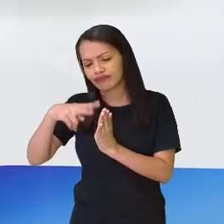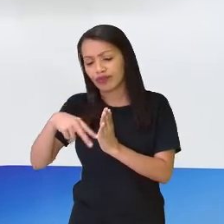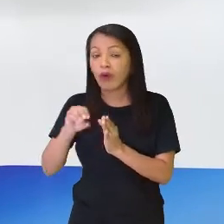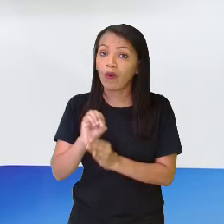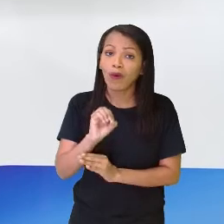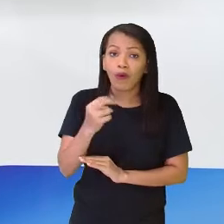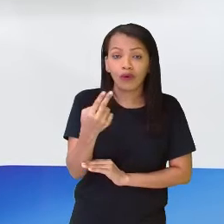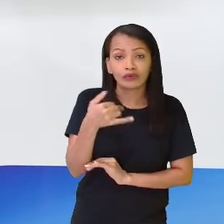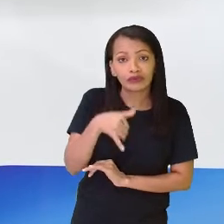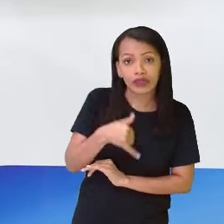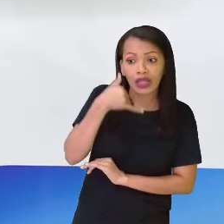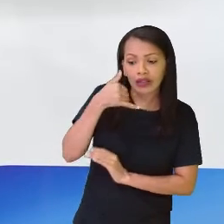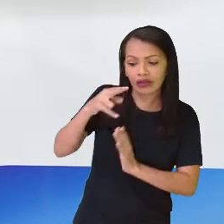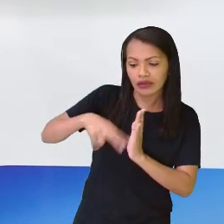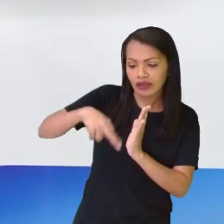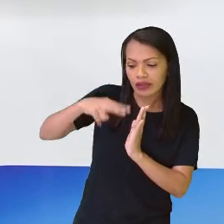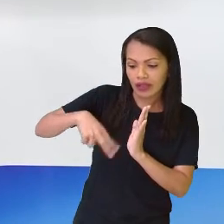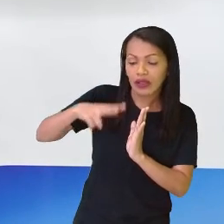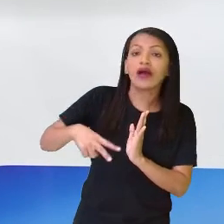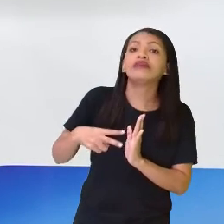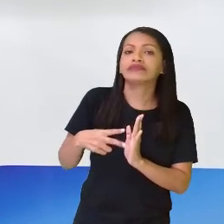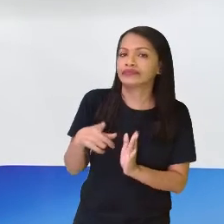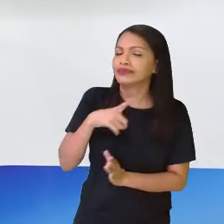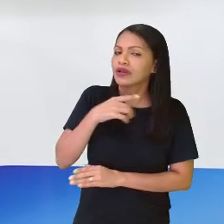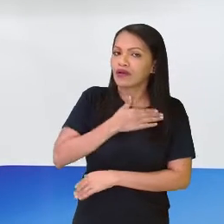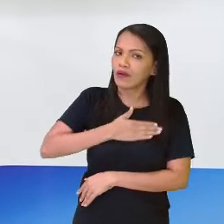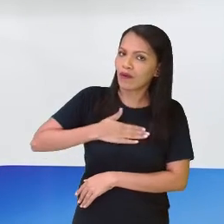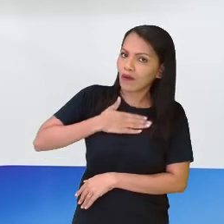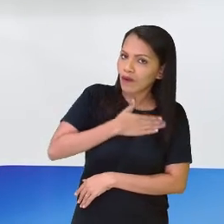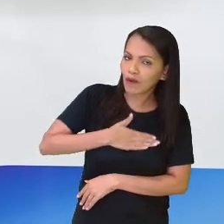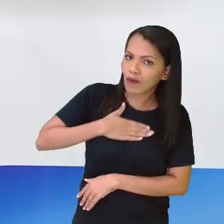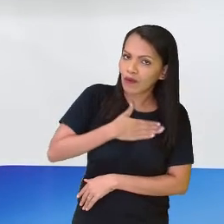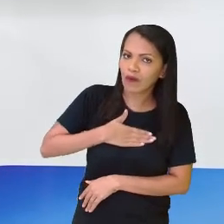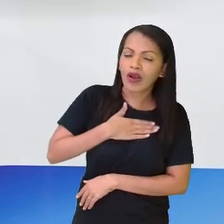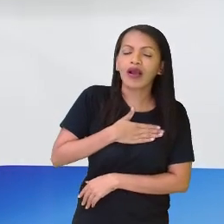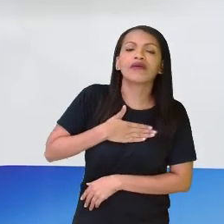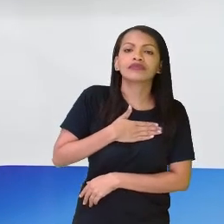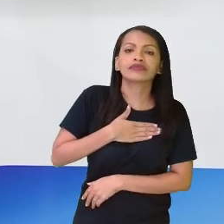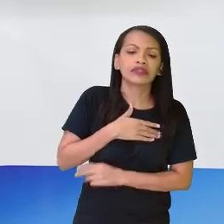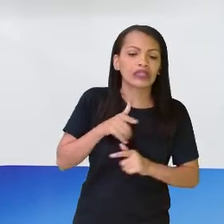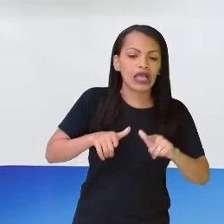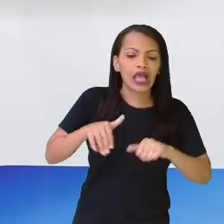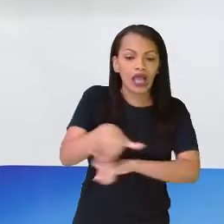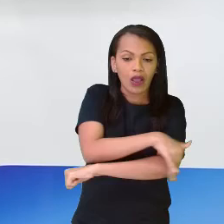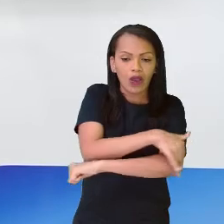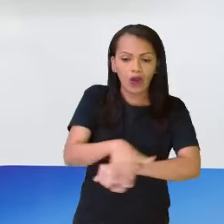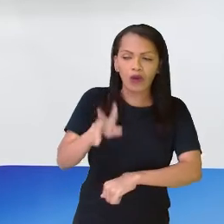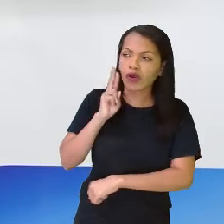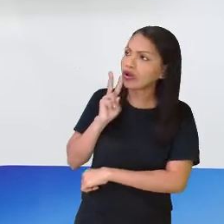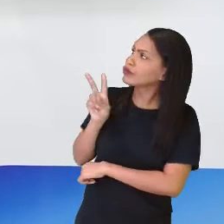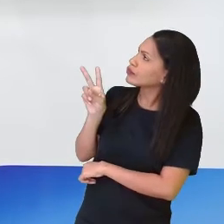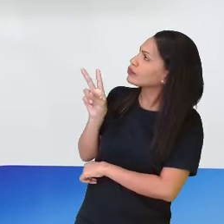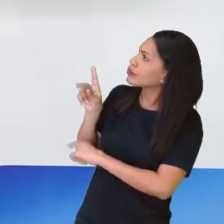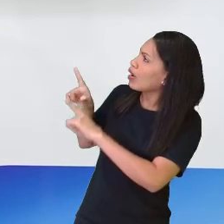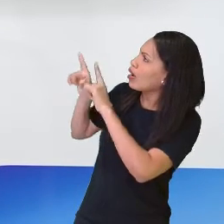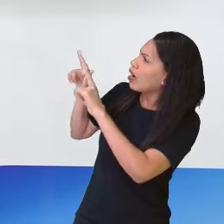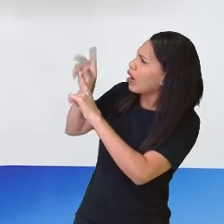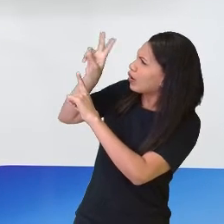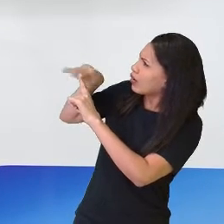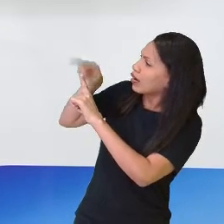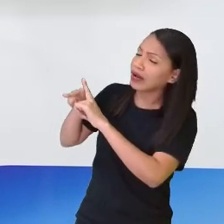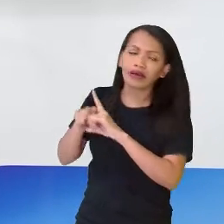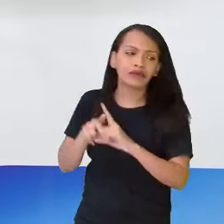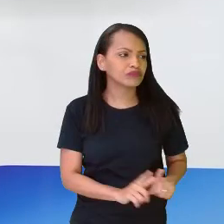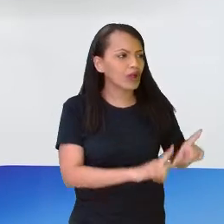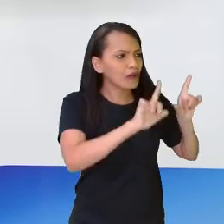fazer leitura, não é? Tem gente que gosta tanto de ler que até passando na rua fica lendo placa em outdoor, pintura em muro. Ler